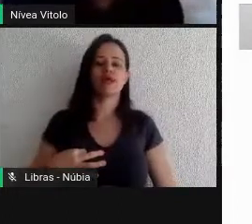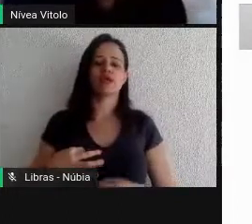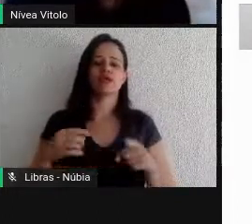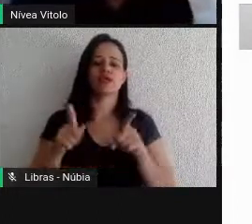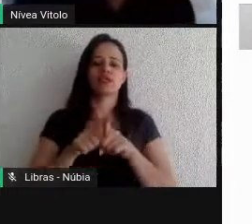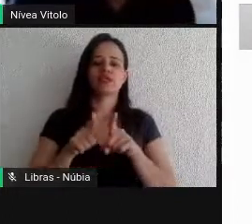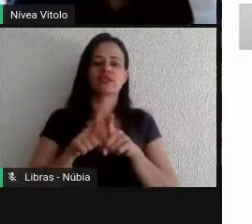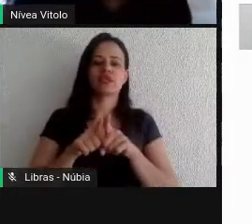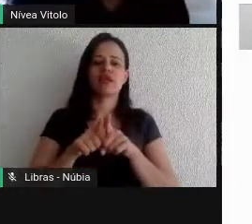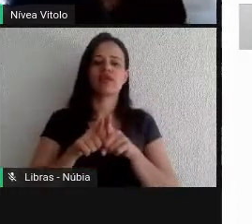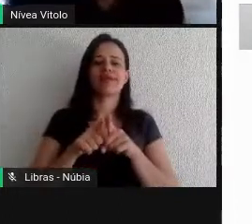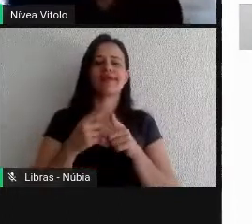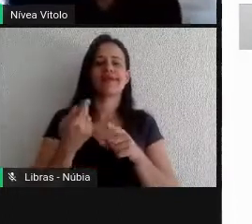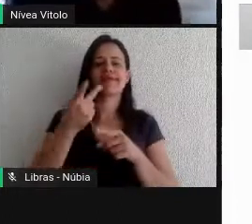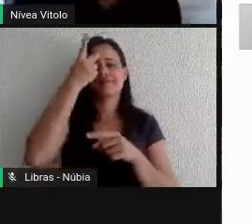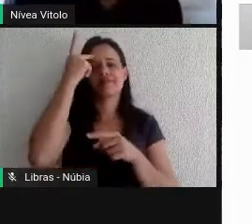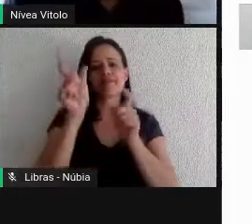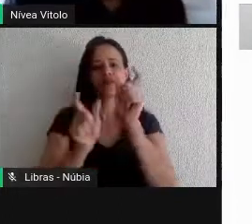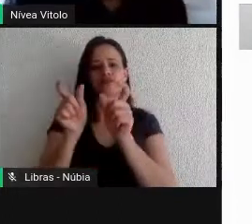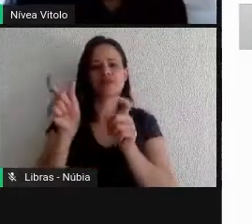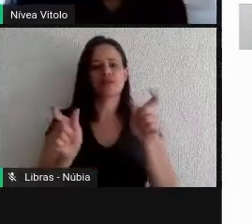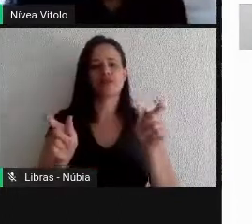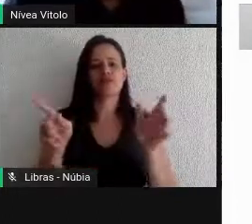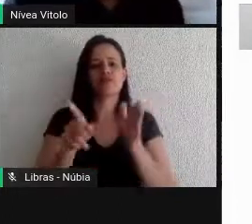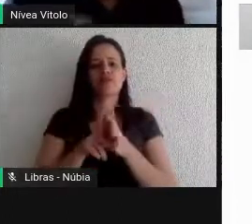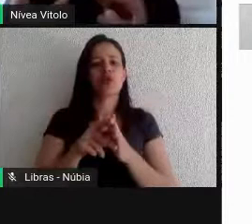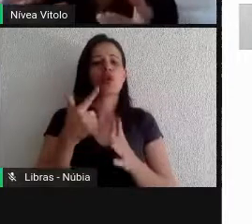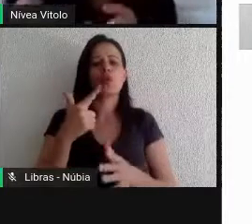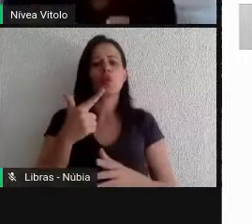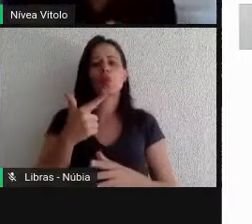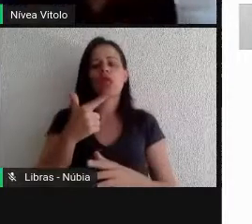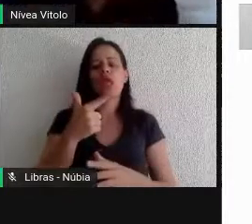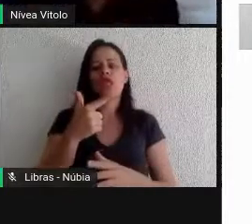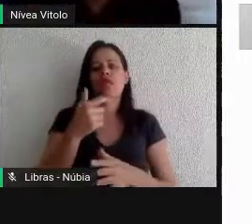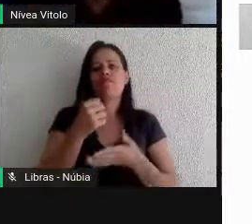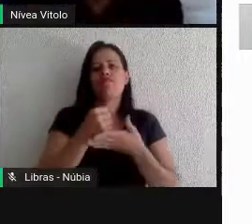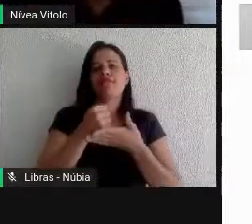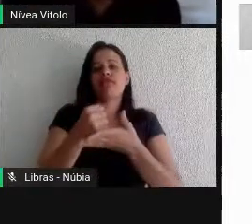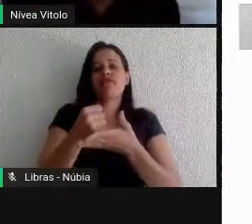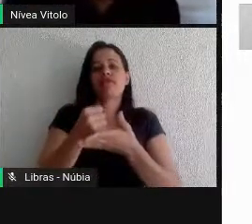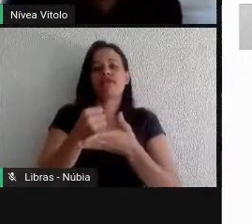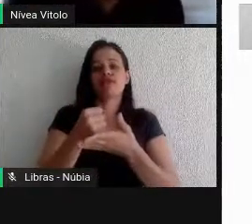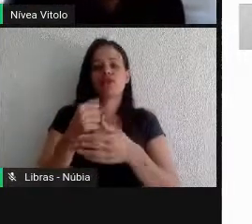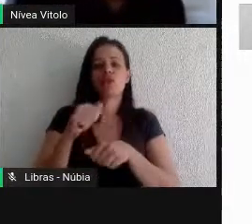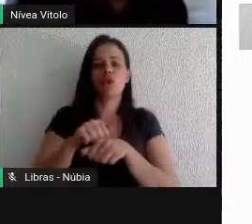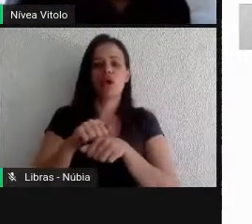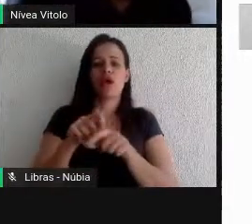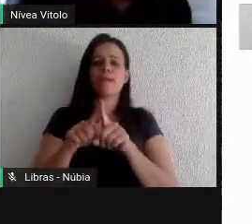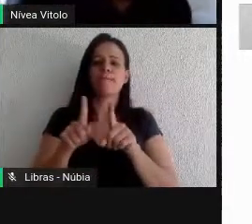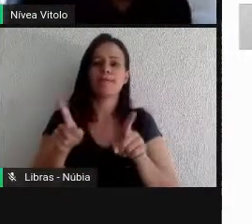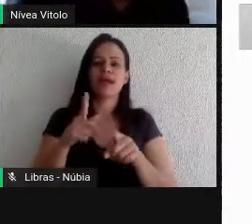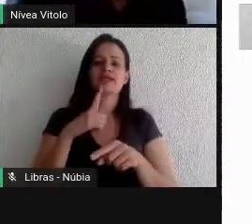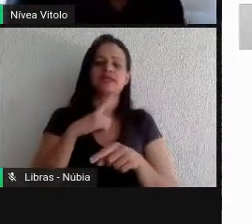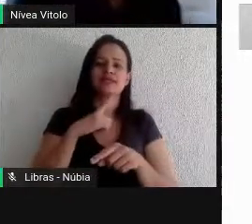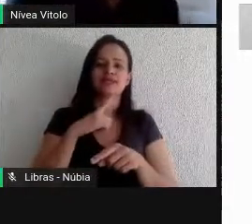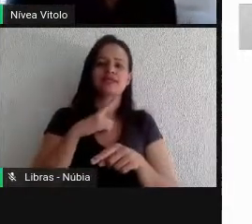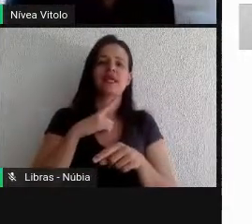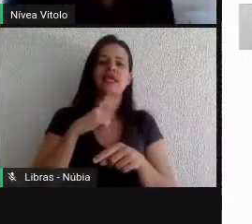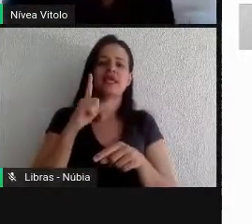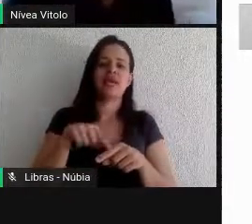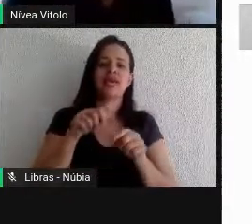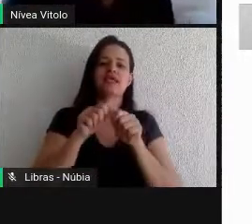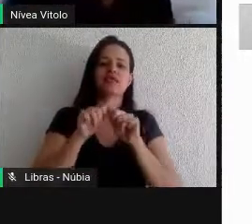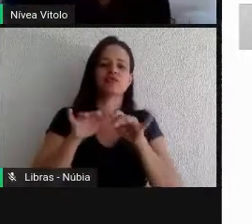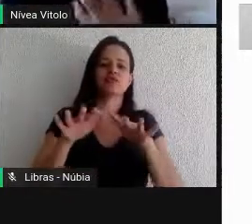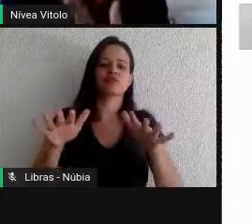alguma personalidade específica. Então, não trazem um benefício concreto, mas trazem benefícios, não deixam de ser distributivos, porque trazem